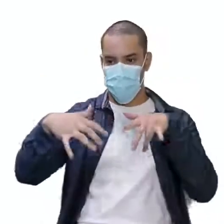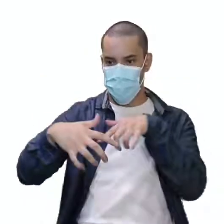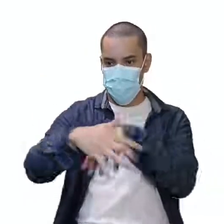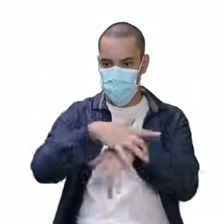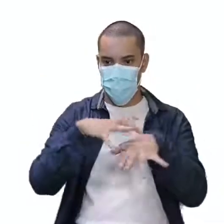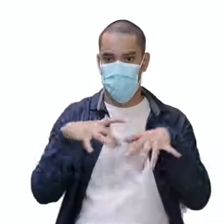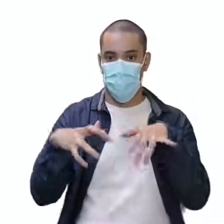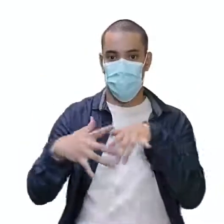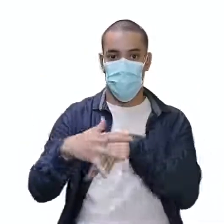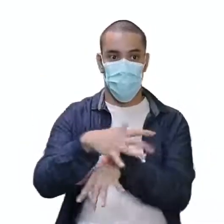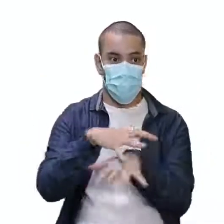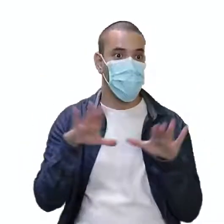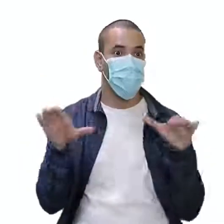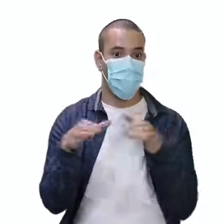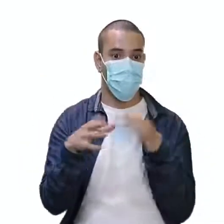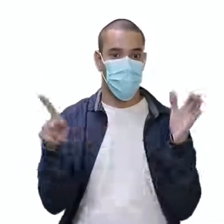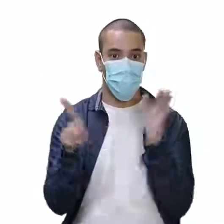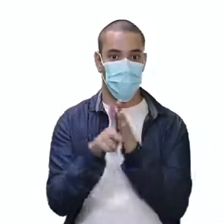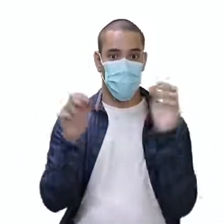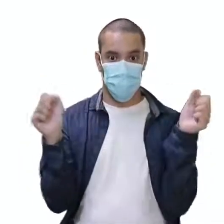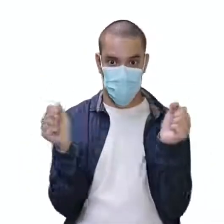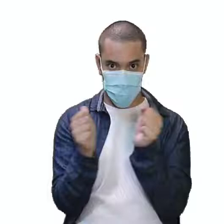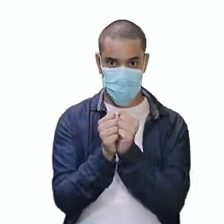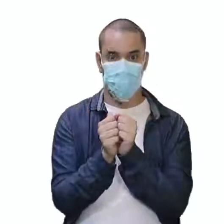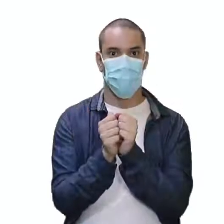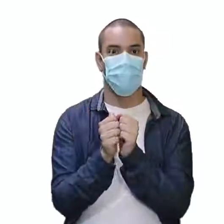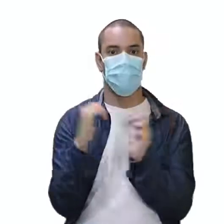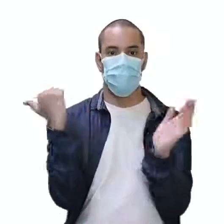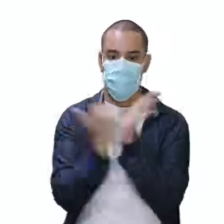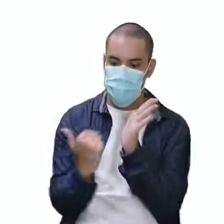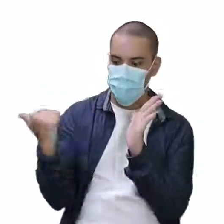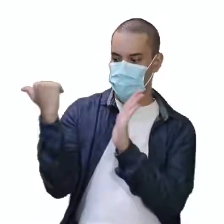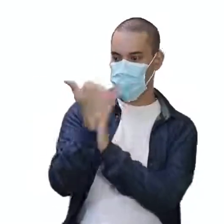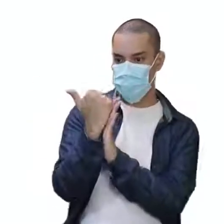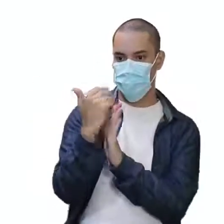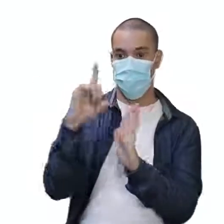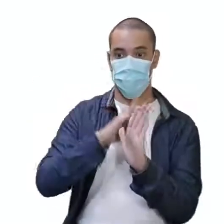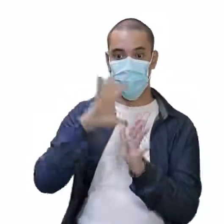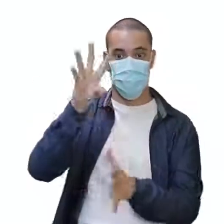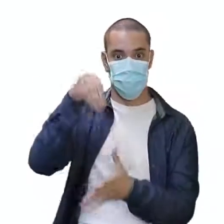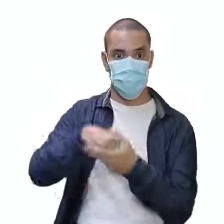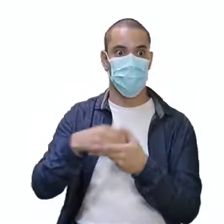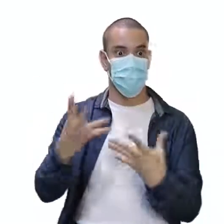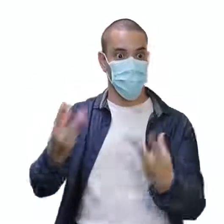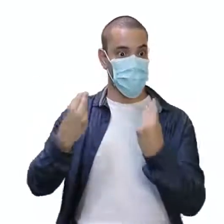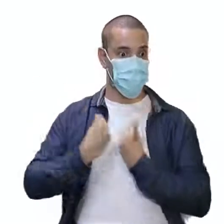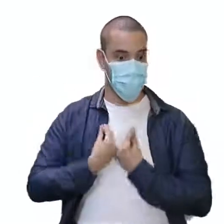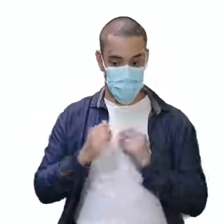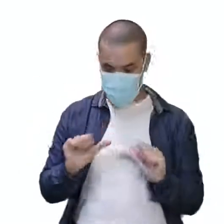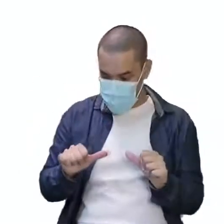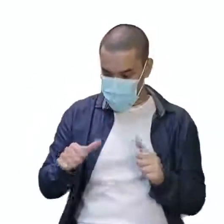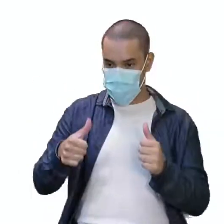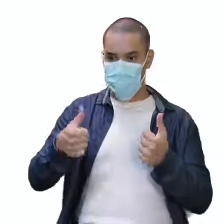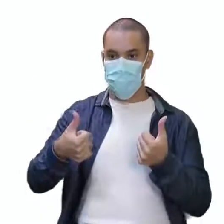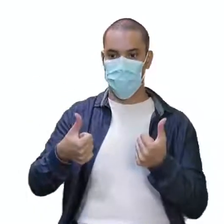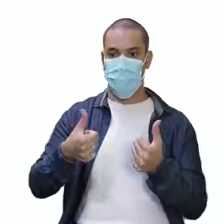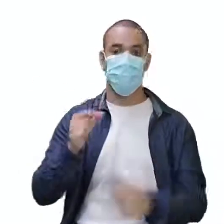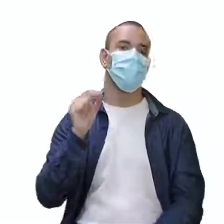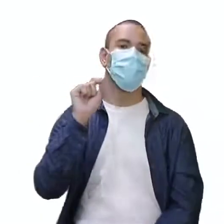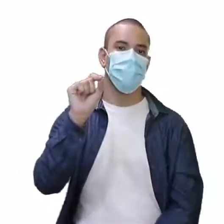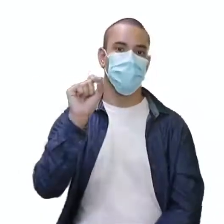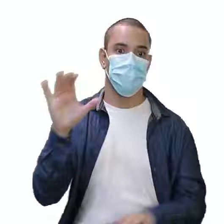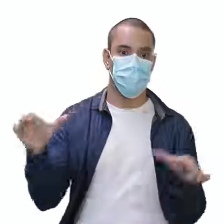essa junção, um agrupamento maior e que vão se beneficiar, tá?